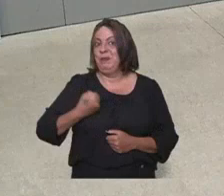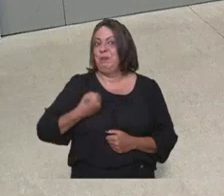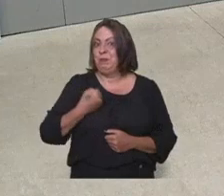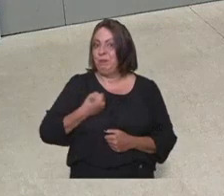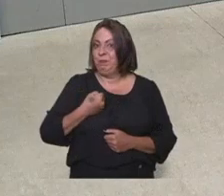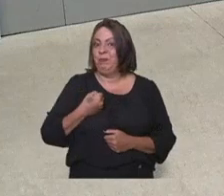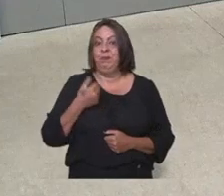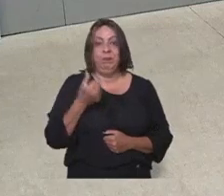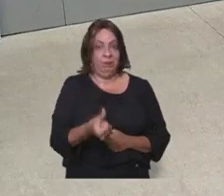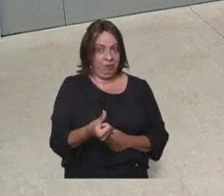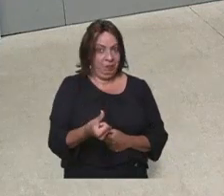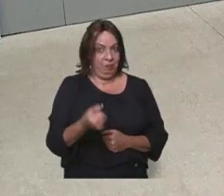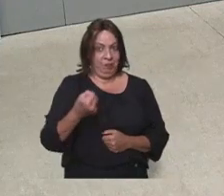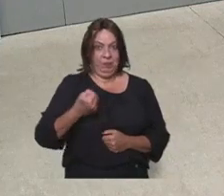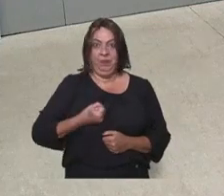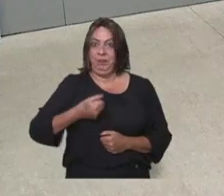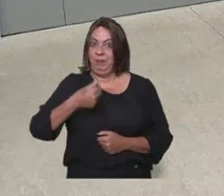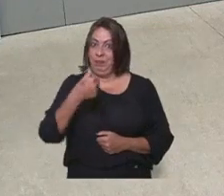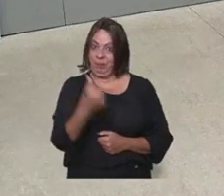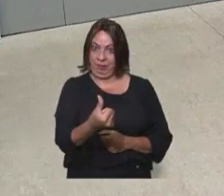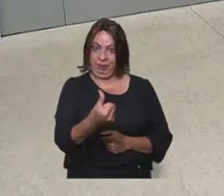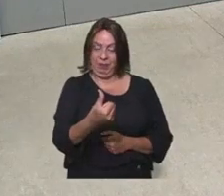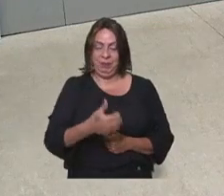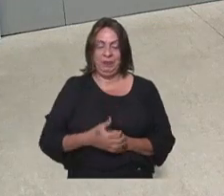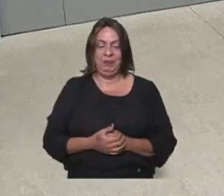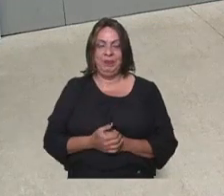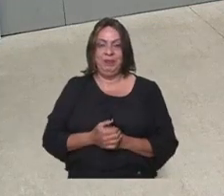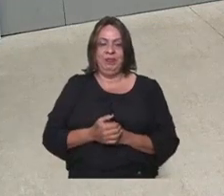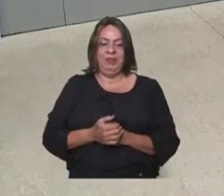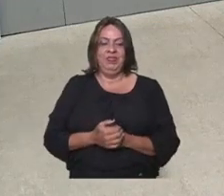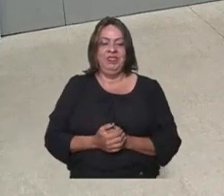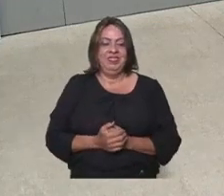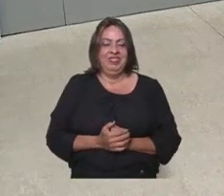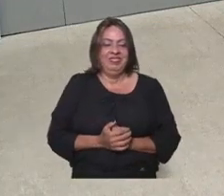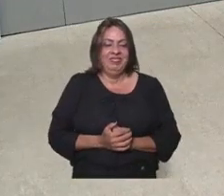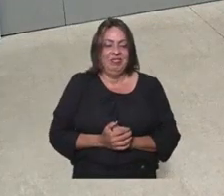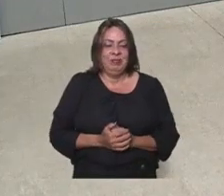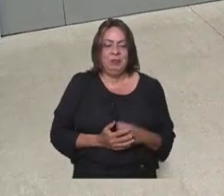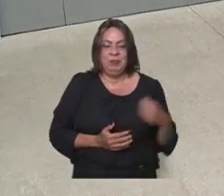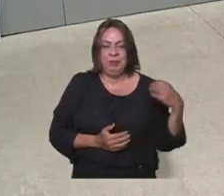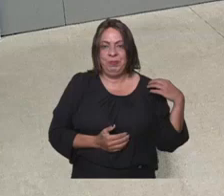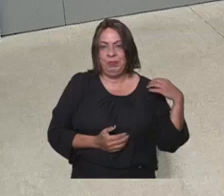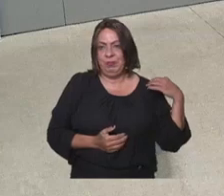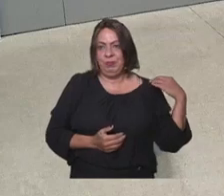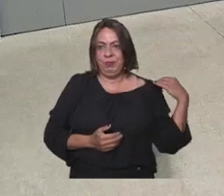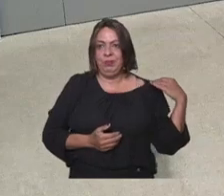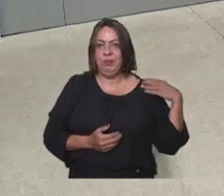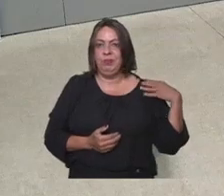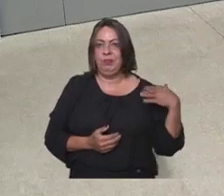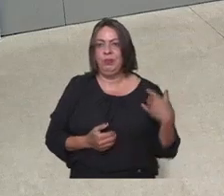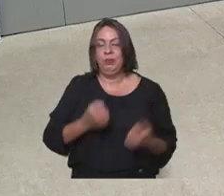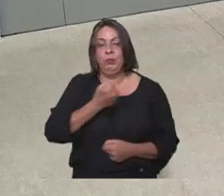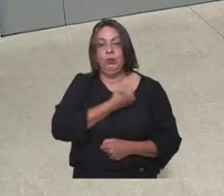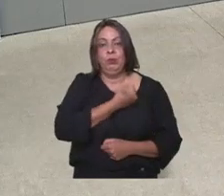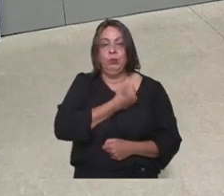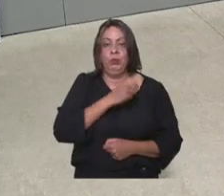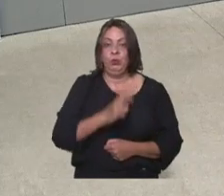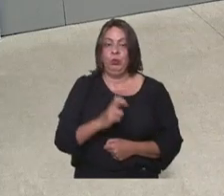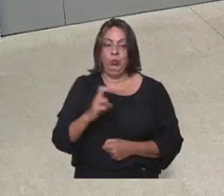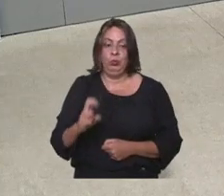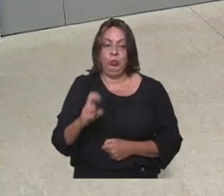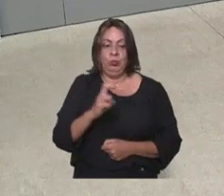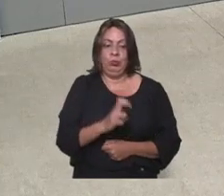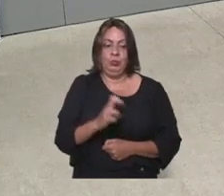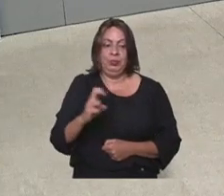também bolinha de número 6, meia dúzia, 6, 6, meia dúzia. Sobe bola, vem bolinha número